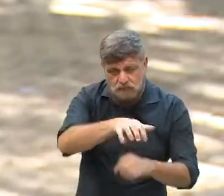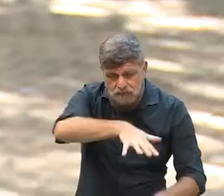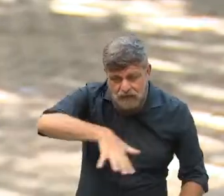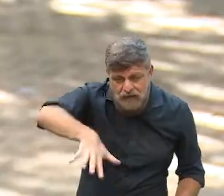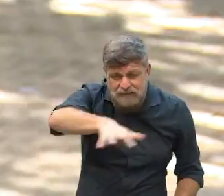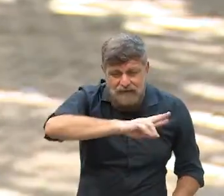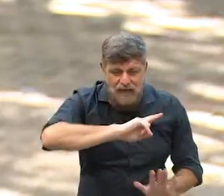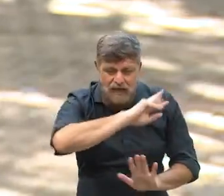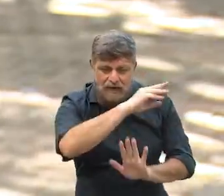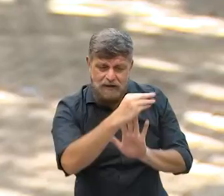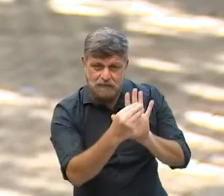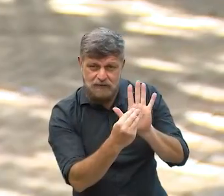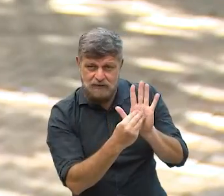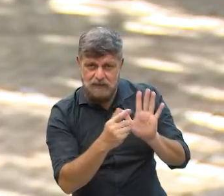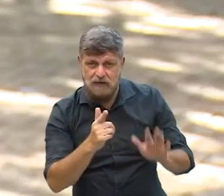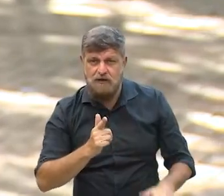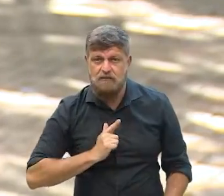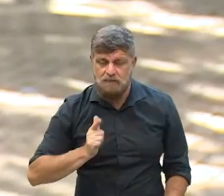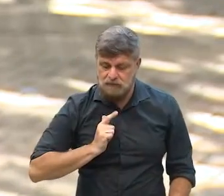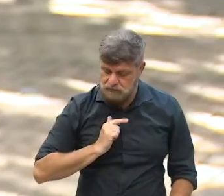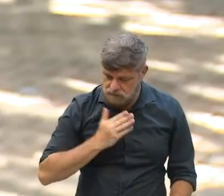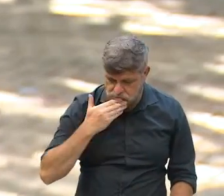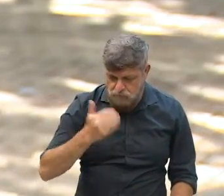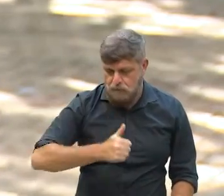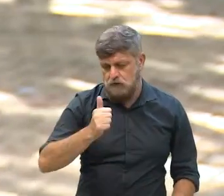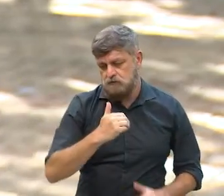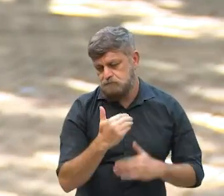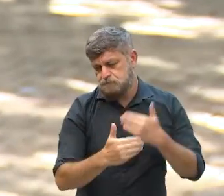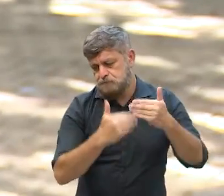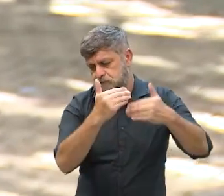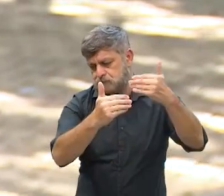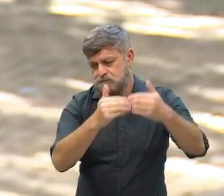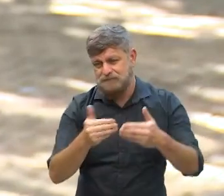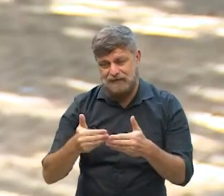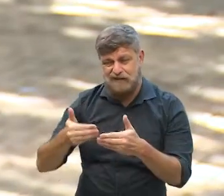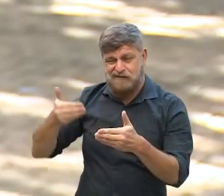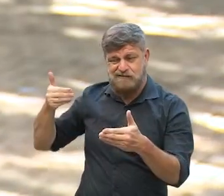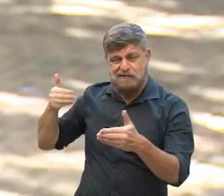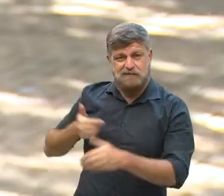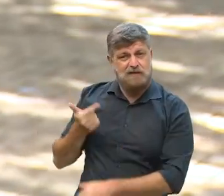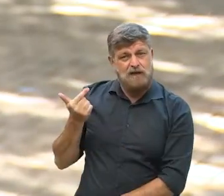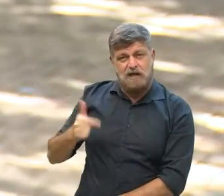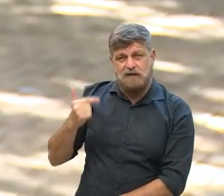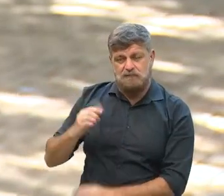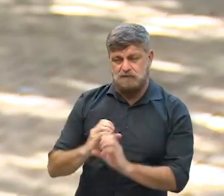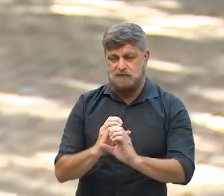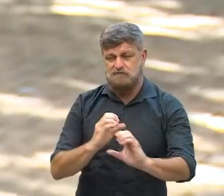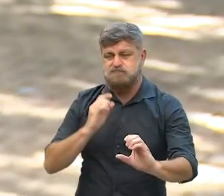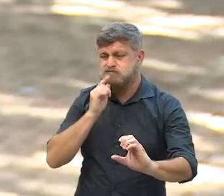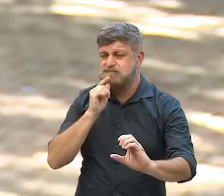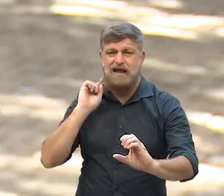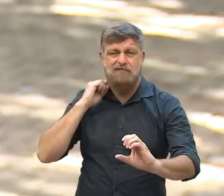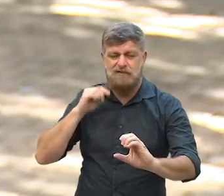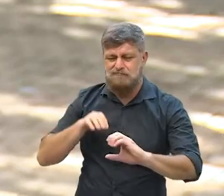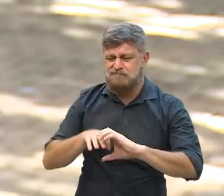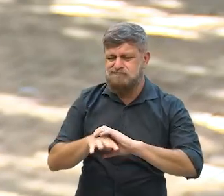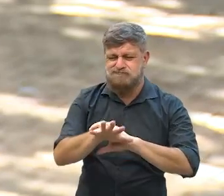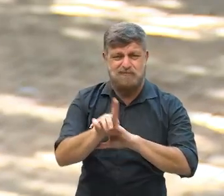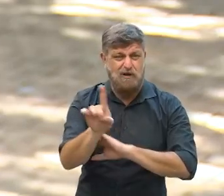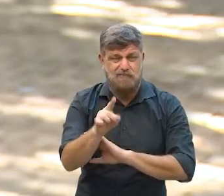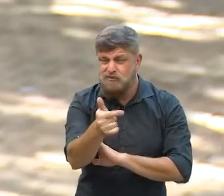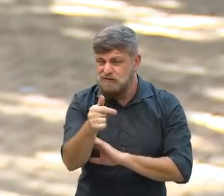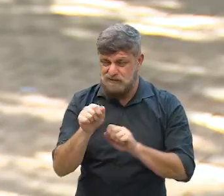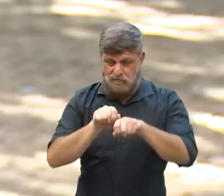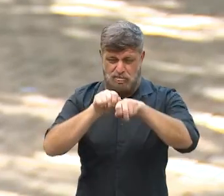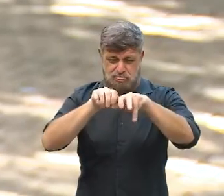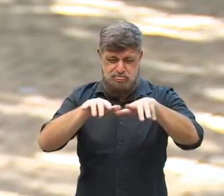tem se destacado bastante, né? Era uma cidade que não existia saneamento, não existia esgoto, né?